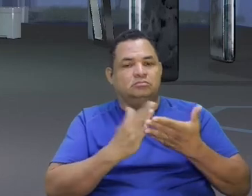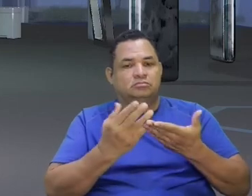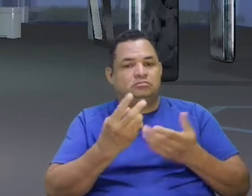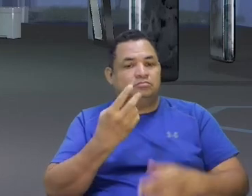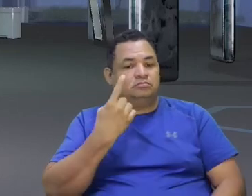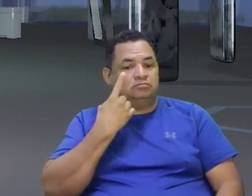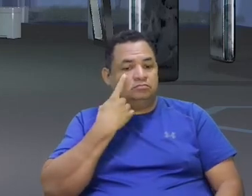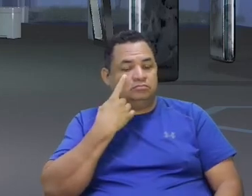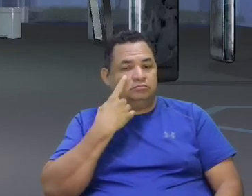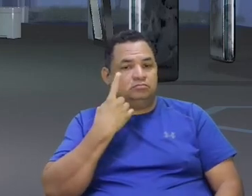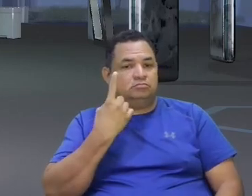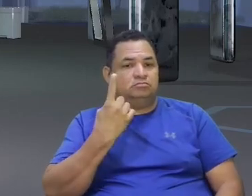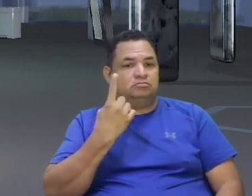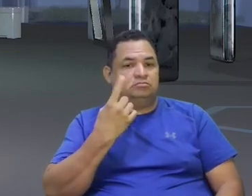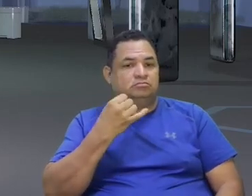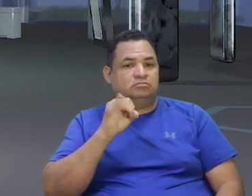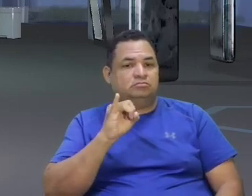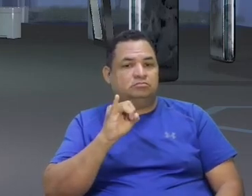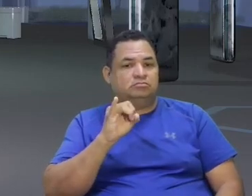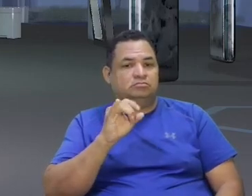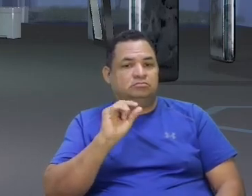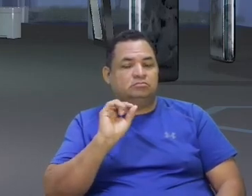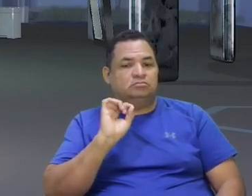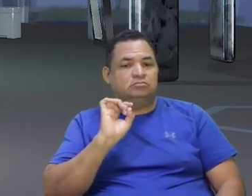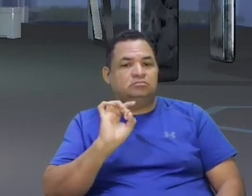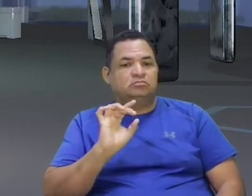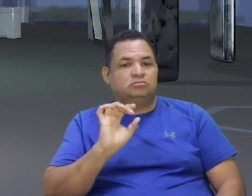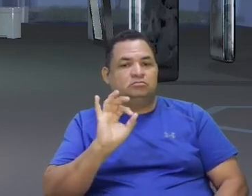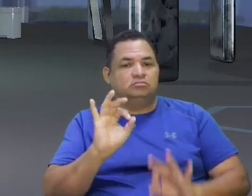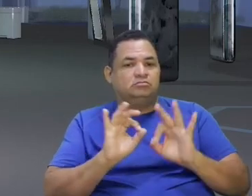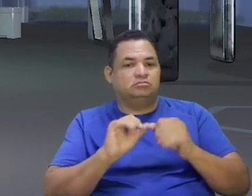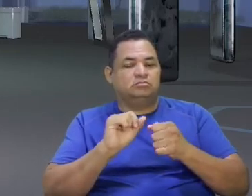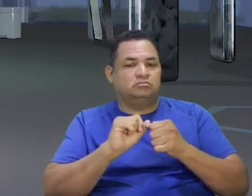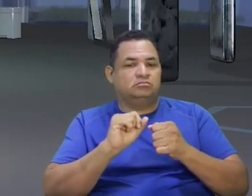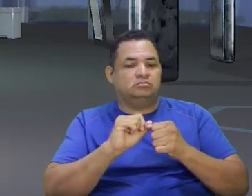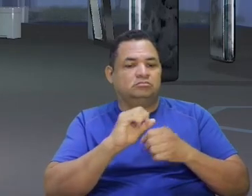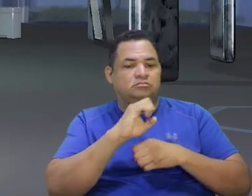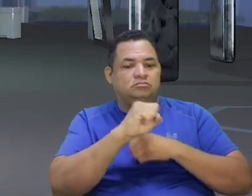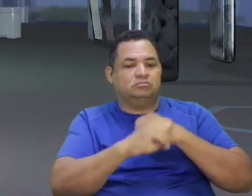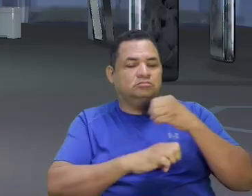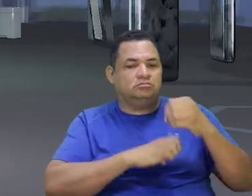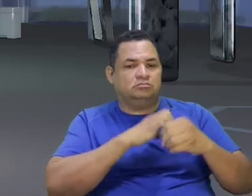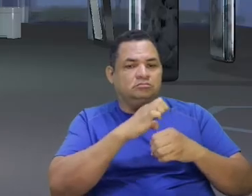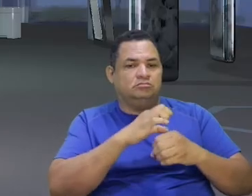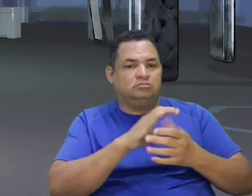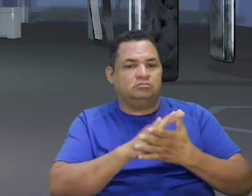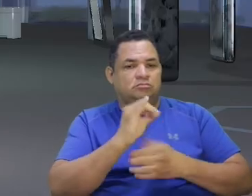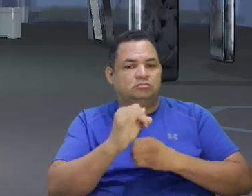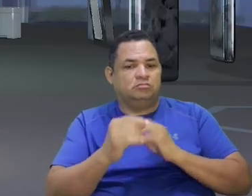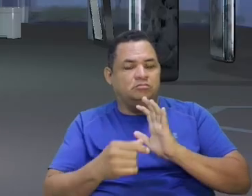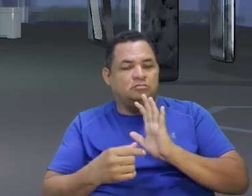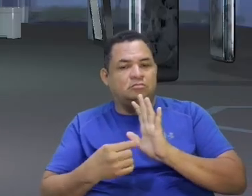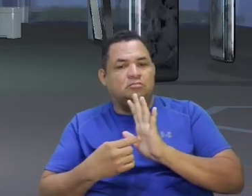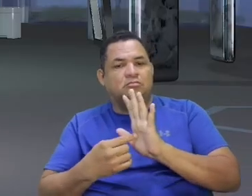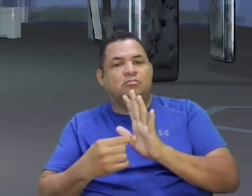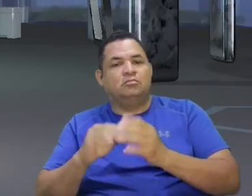puderam observar que se a gente pegar somente a quantidade de elétrons que o íon apresenta